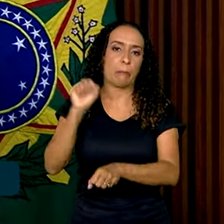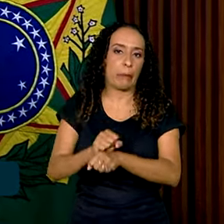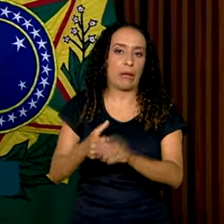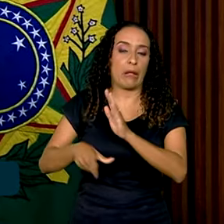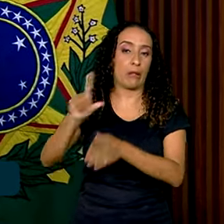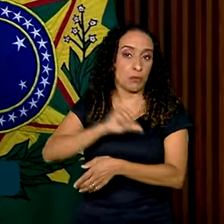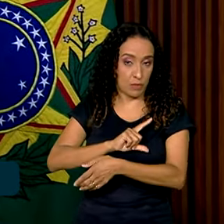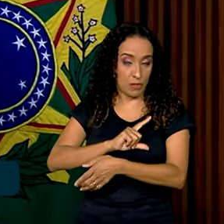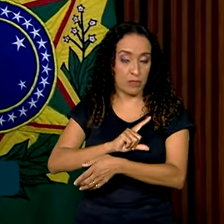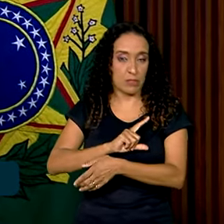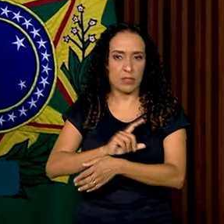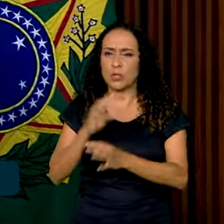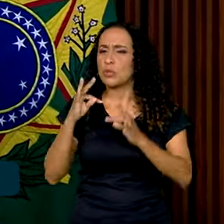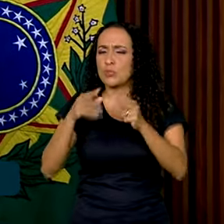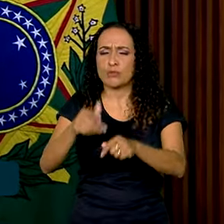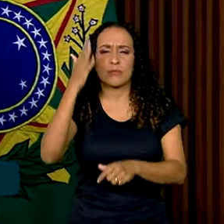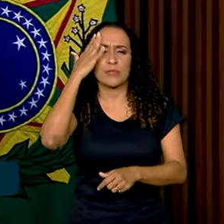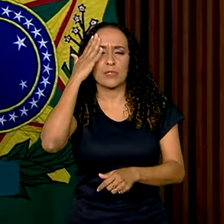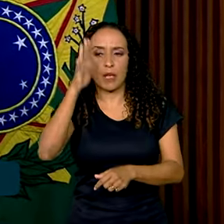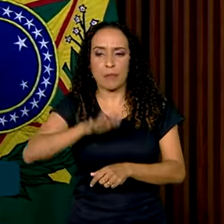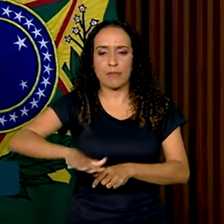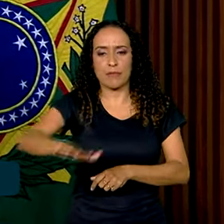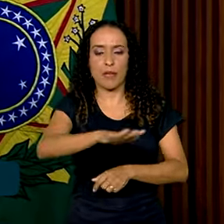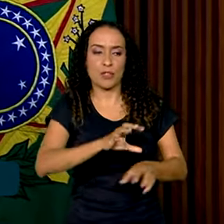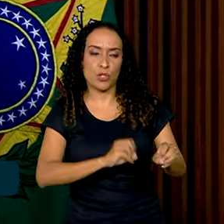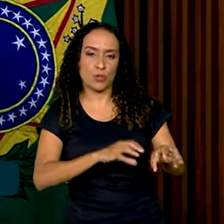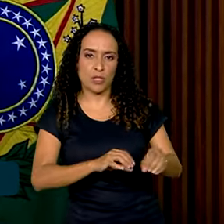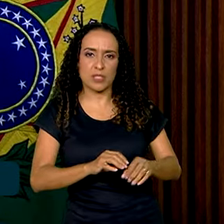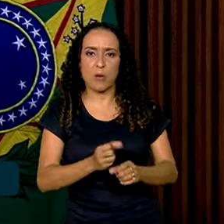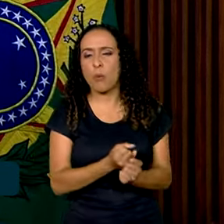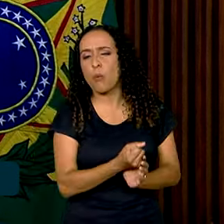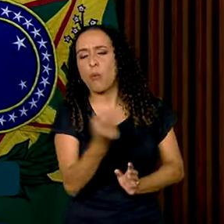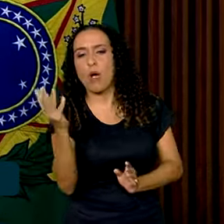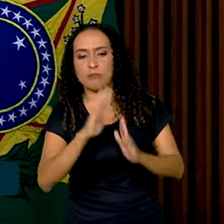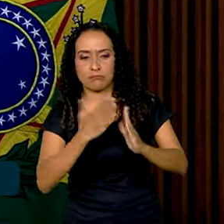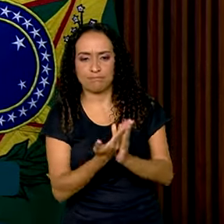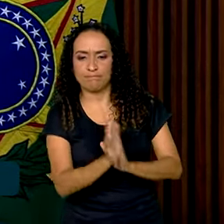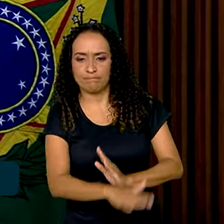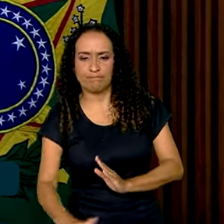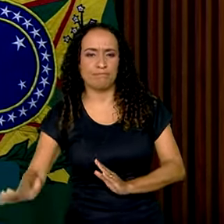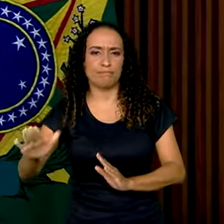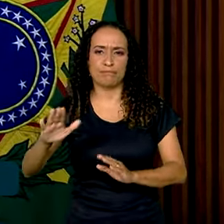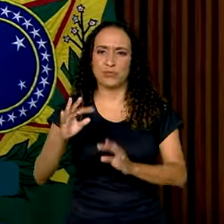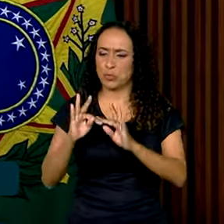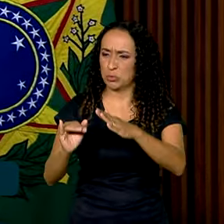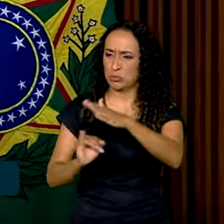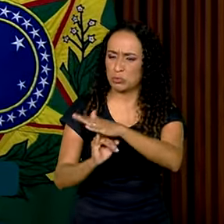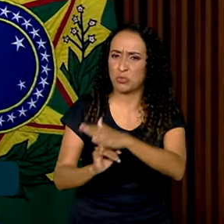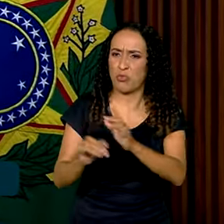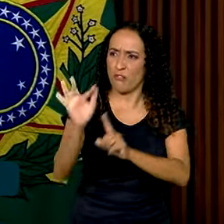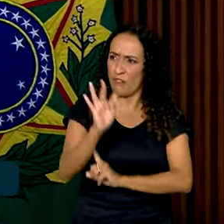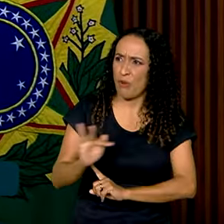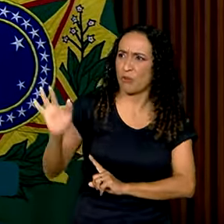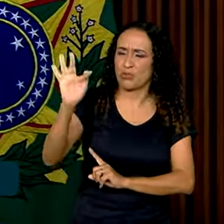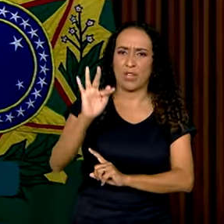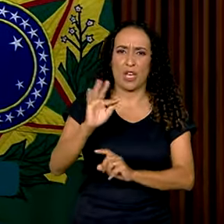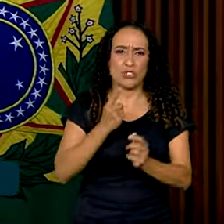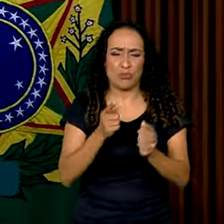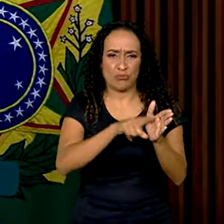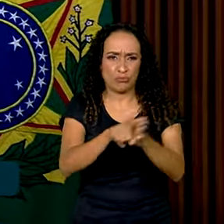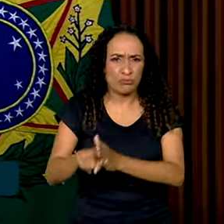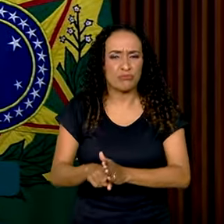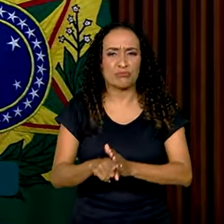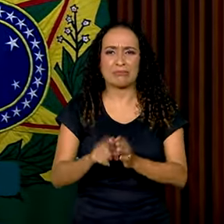paralisadas. Todo mundo sabe, na área da educação, a quantidade de creches, de escola, de instituto, de faculdade, de instituto de